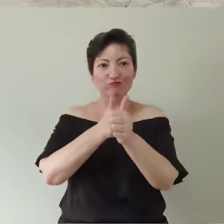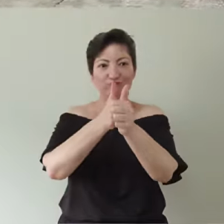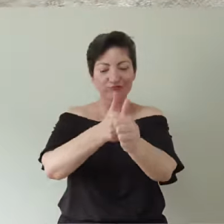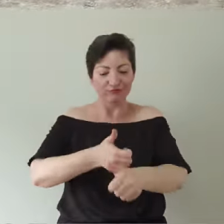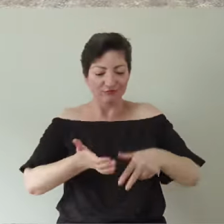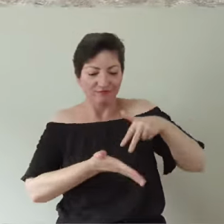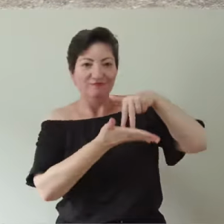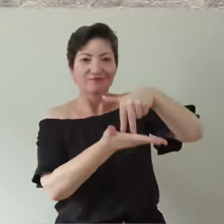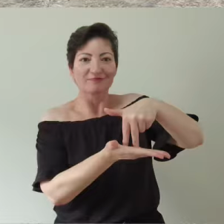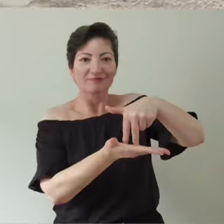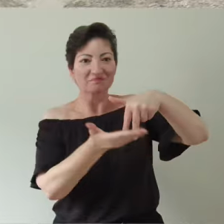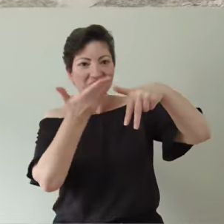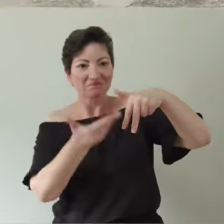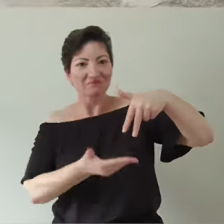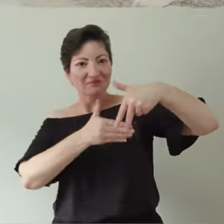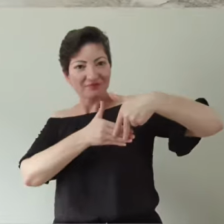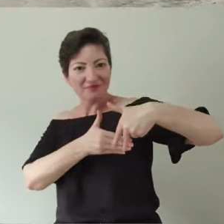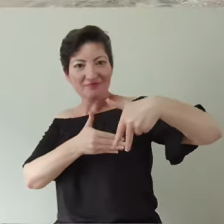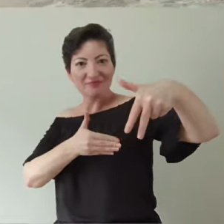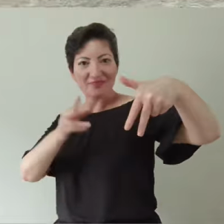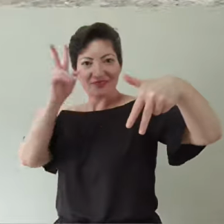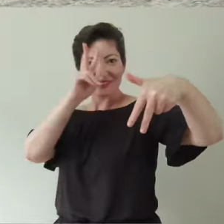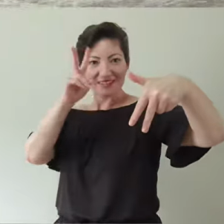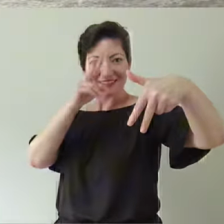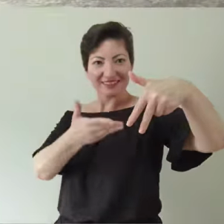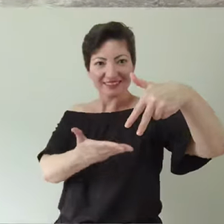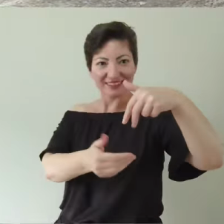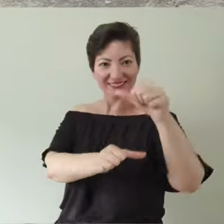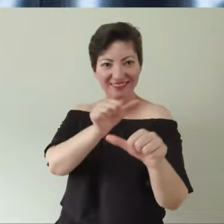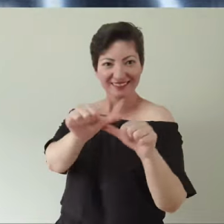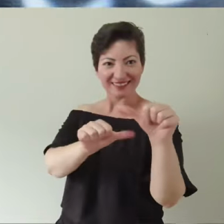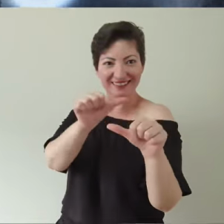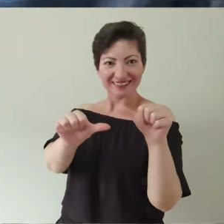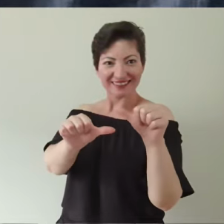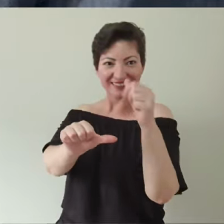próprias histórias, que se tornaram agentes de mudança.